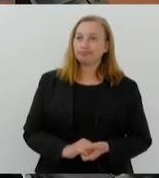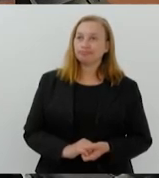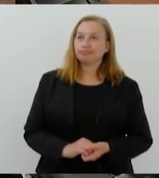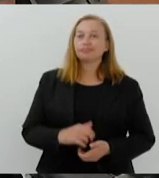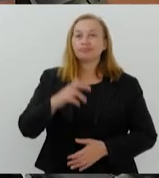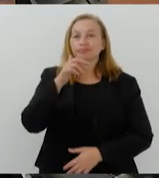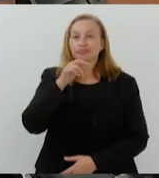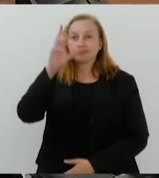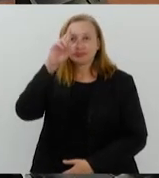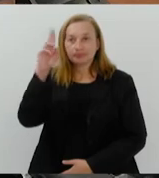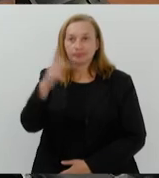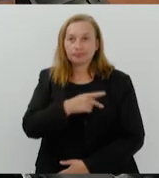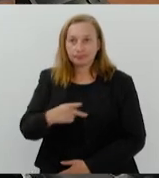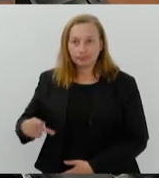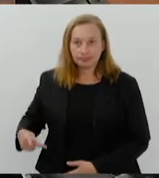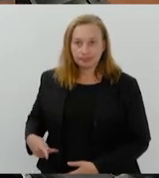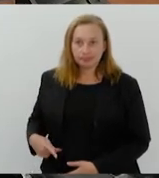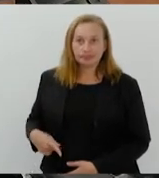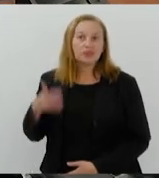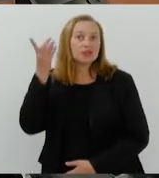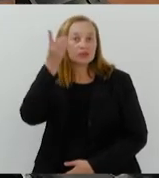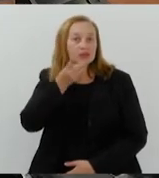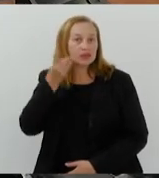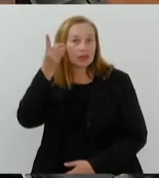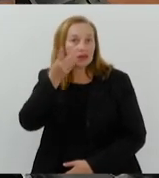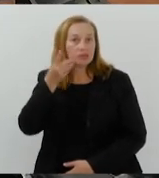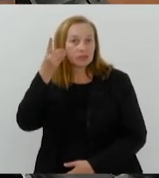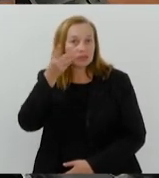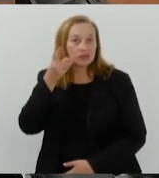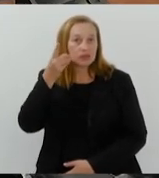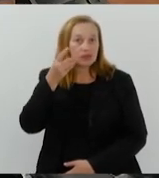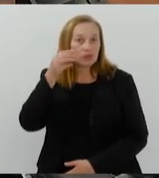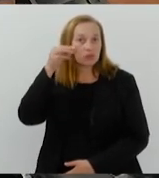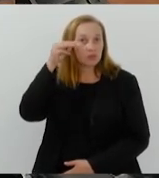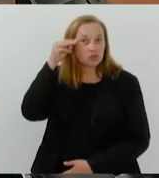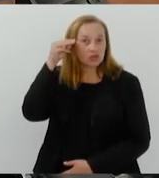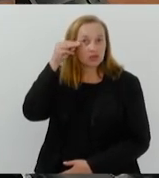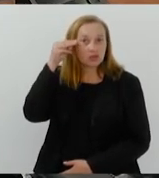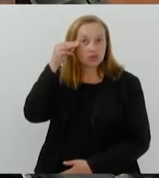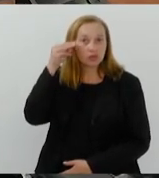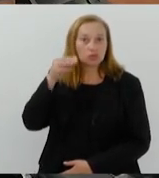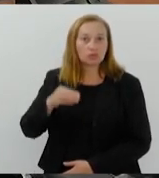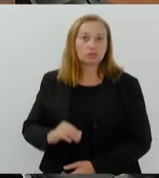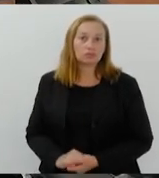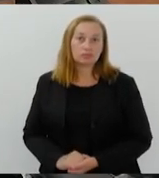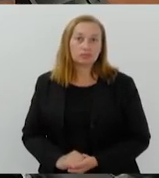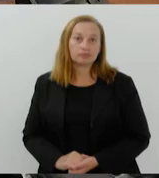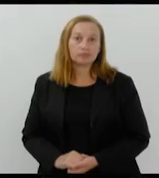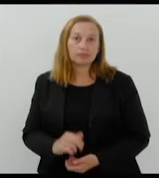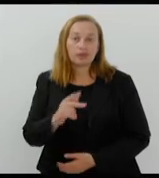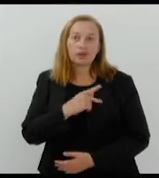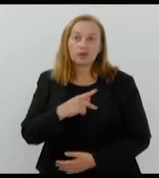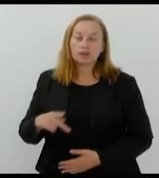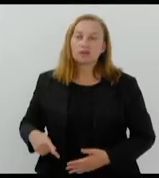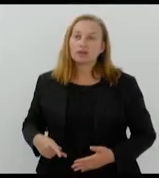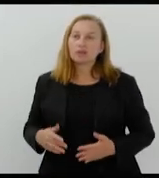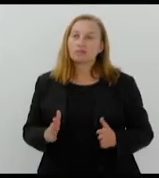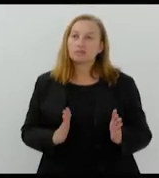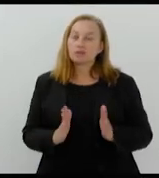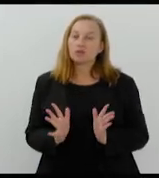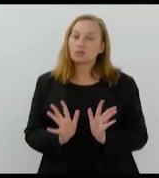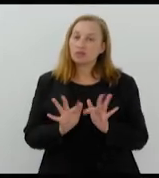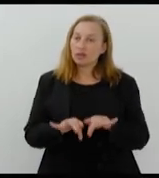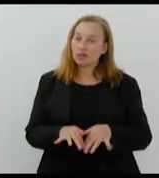Senhora Presidente, deputada Tia Ju, presidindo o expediente final.